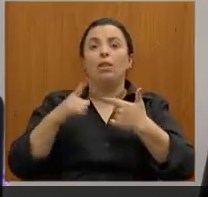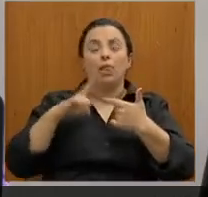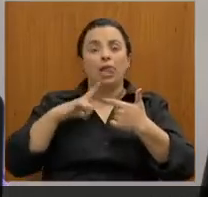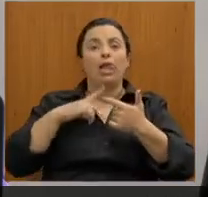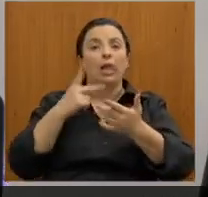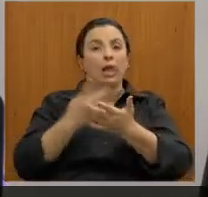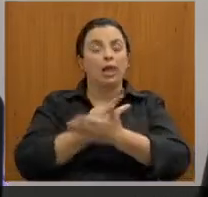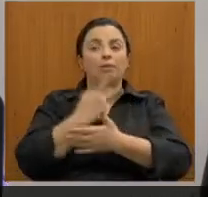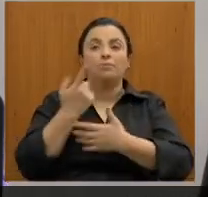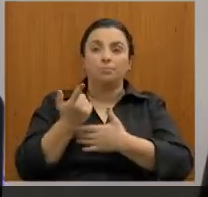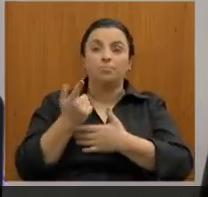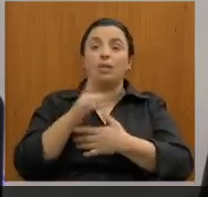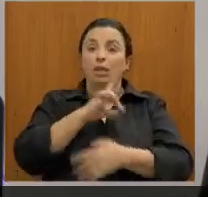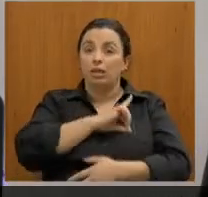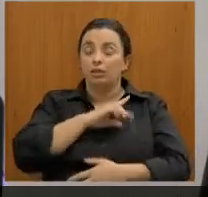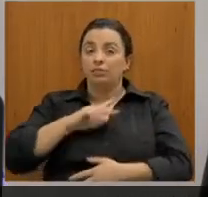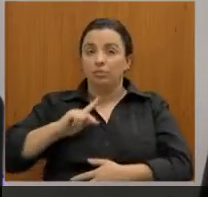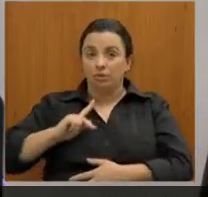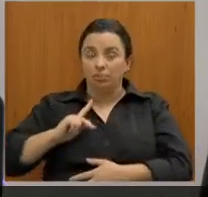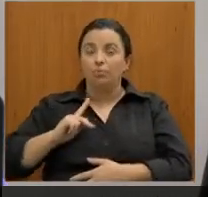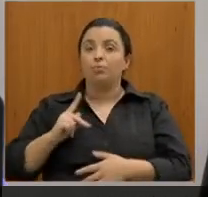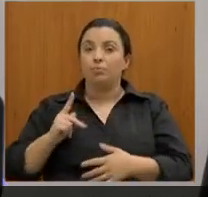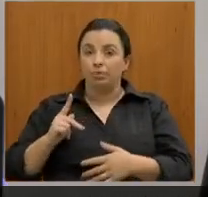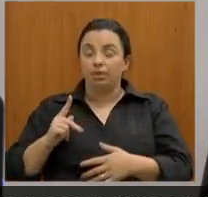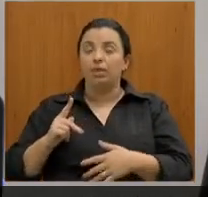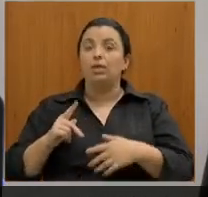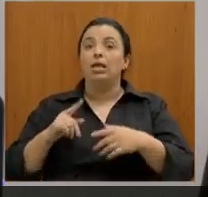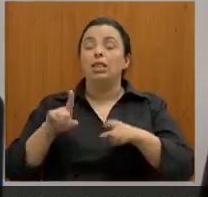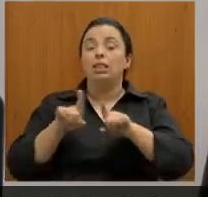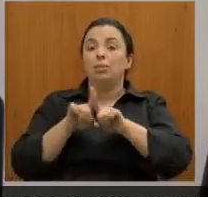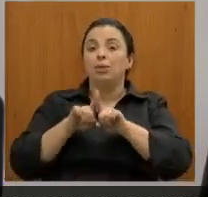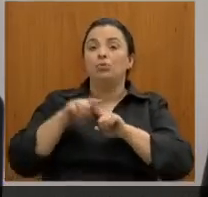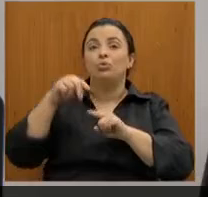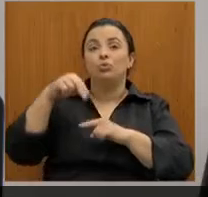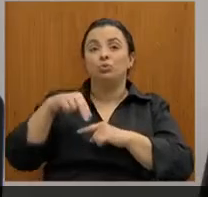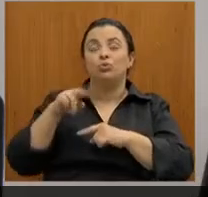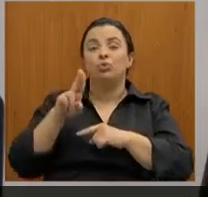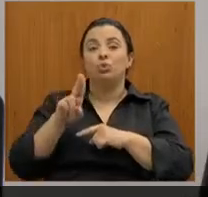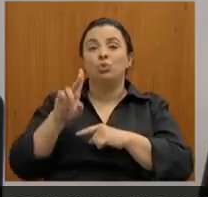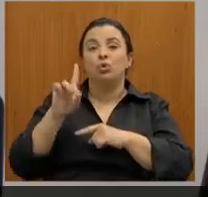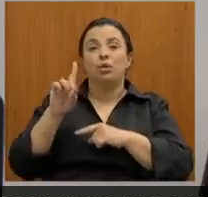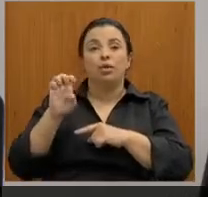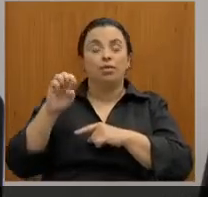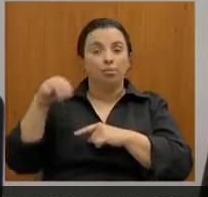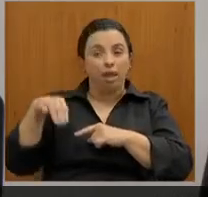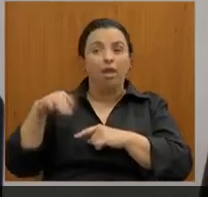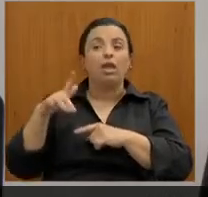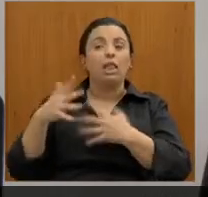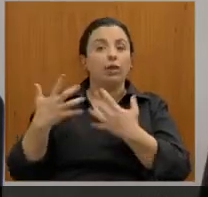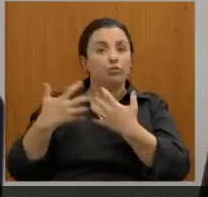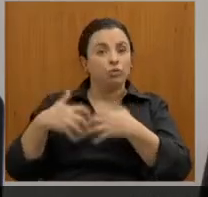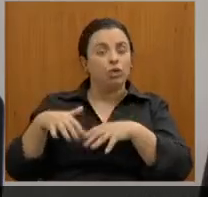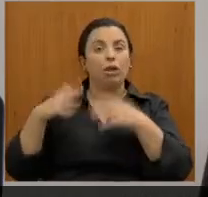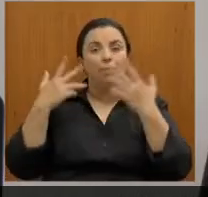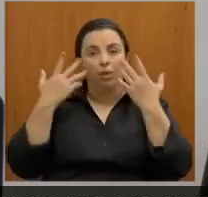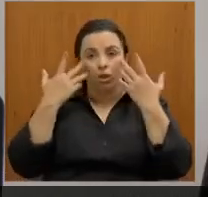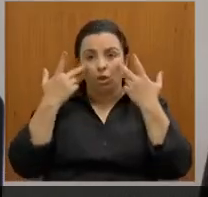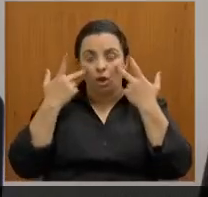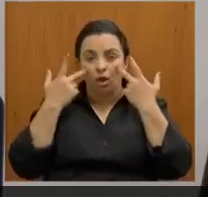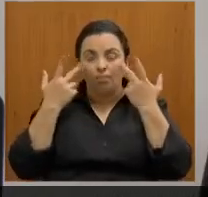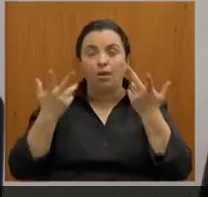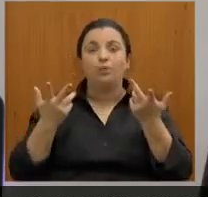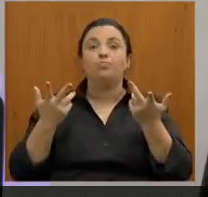pela defensoria os modems que estão né em funcionamento aguardando